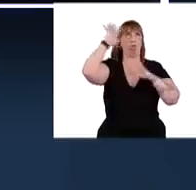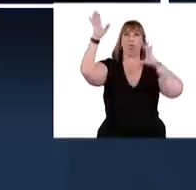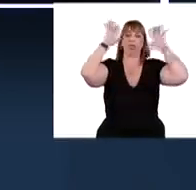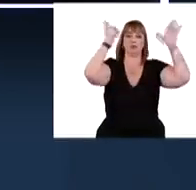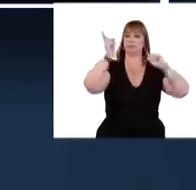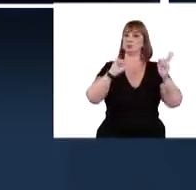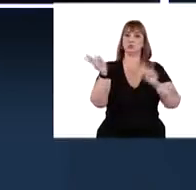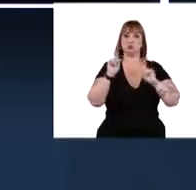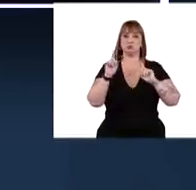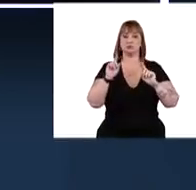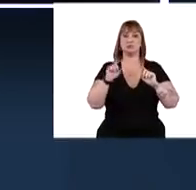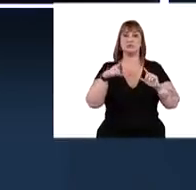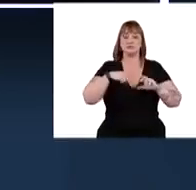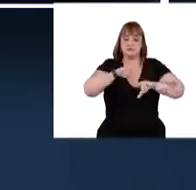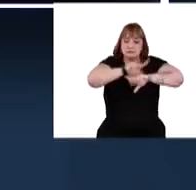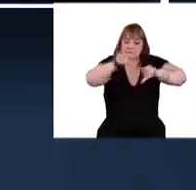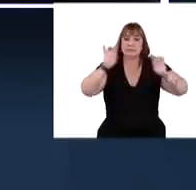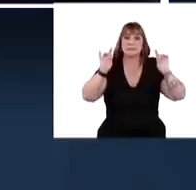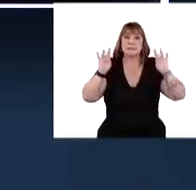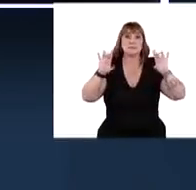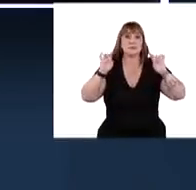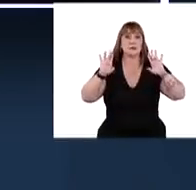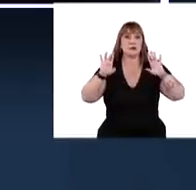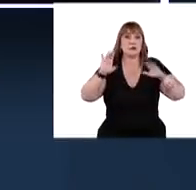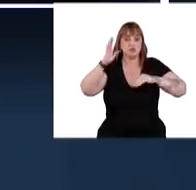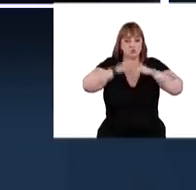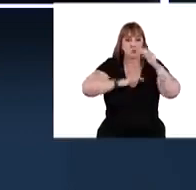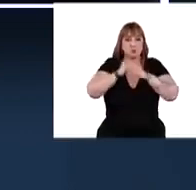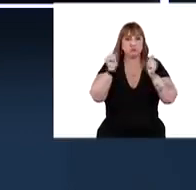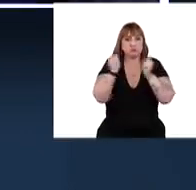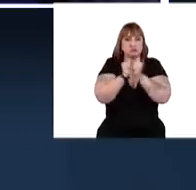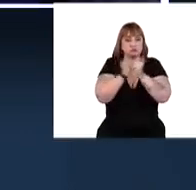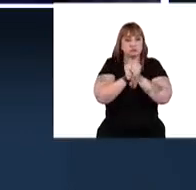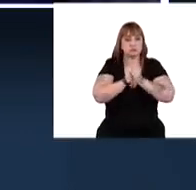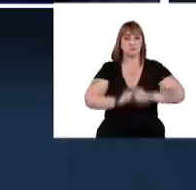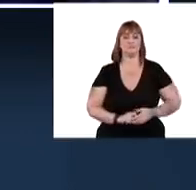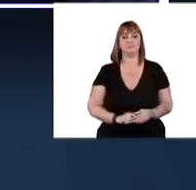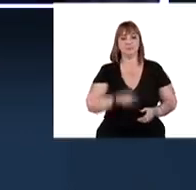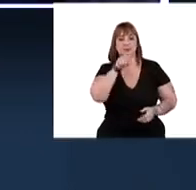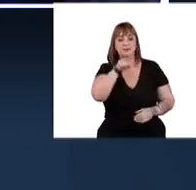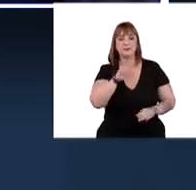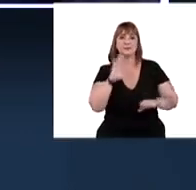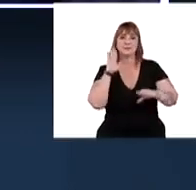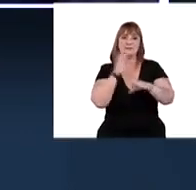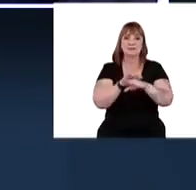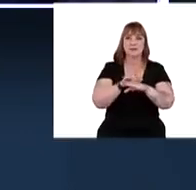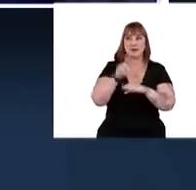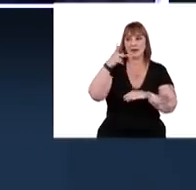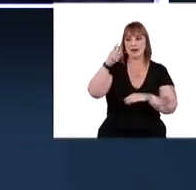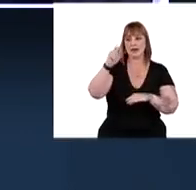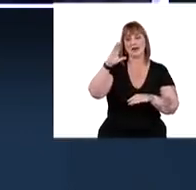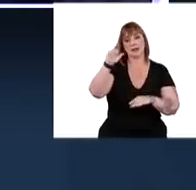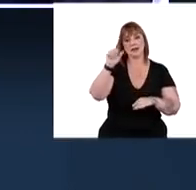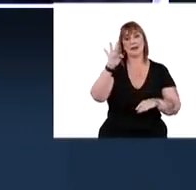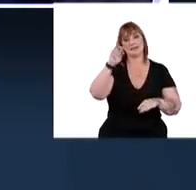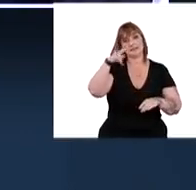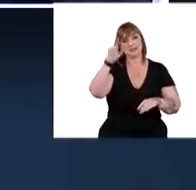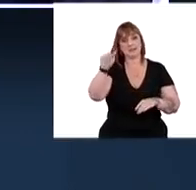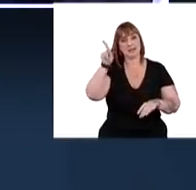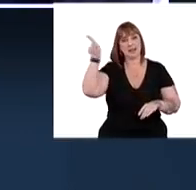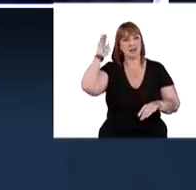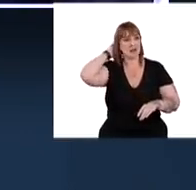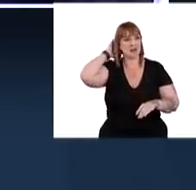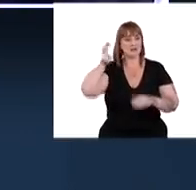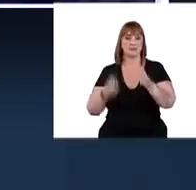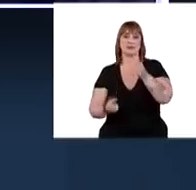Nós temos vários especialistas que estão construindo com a gente aí. Mas aí a senhora, por exemplo, para beneficiar a castanha lá no Pará, teria que criar algum